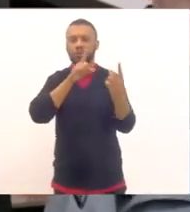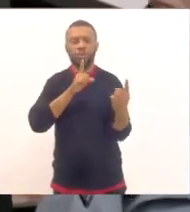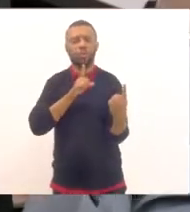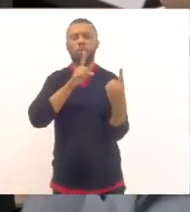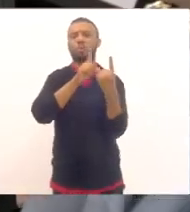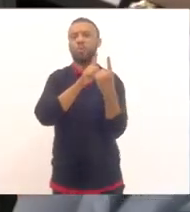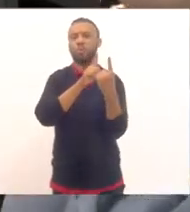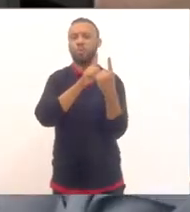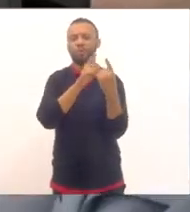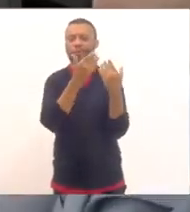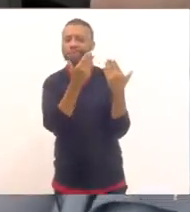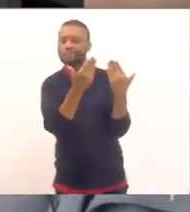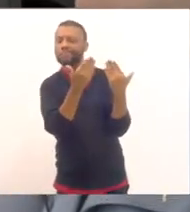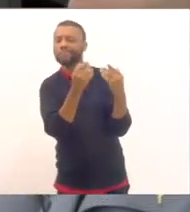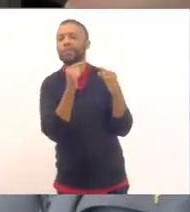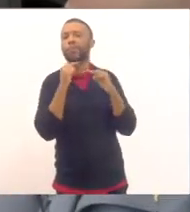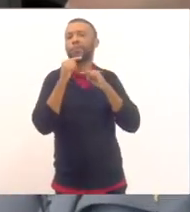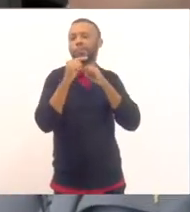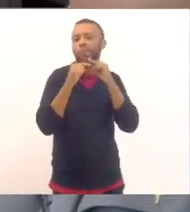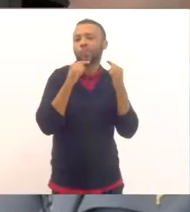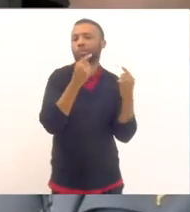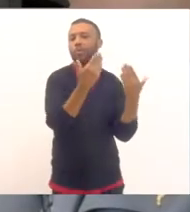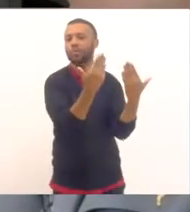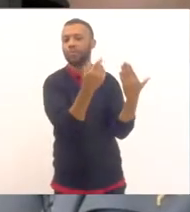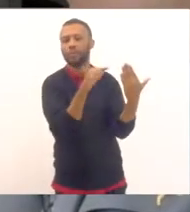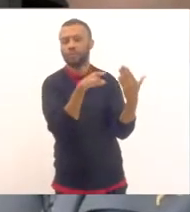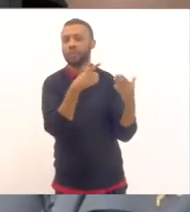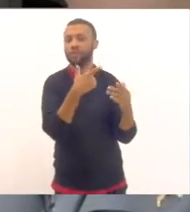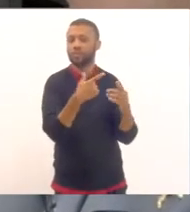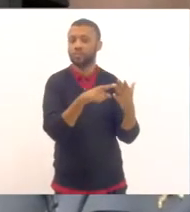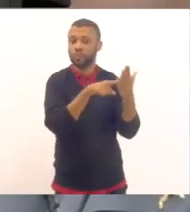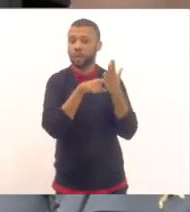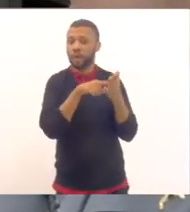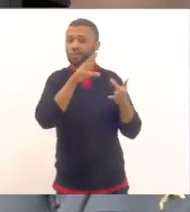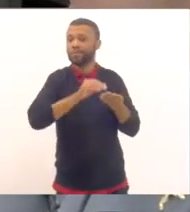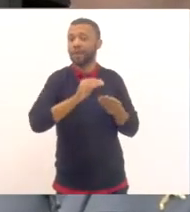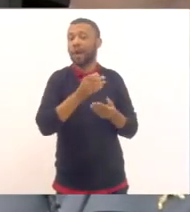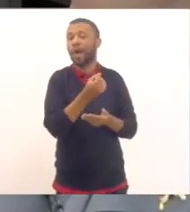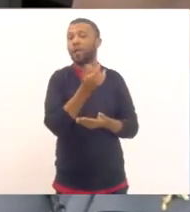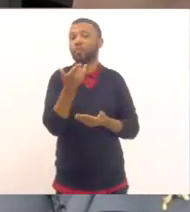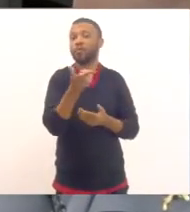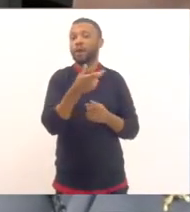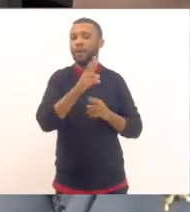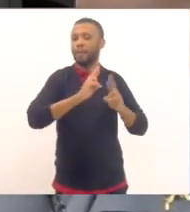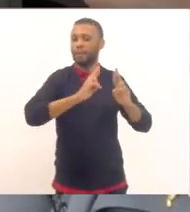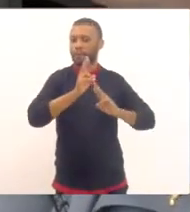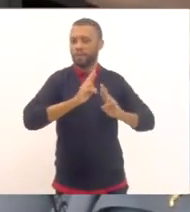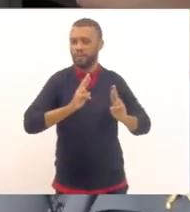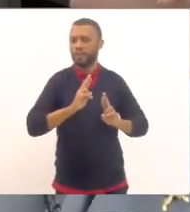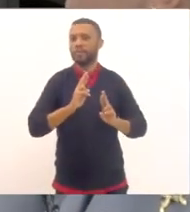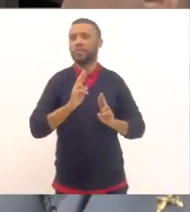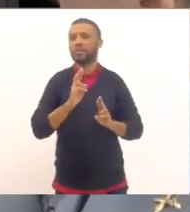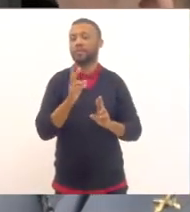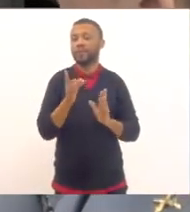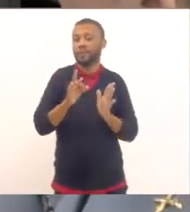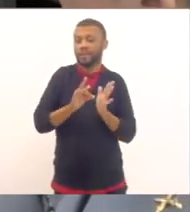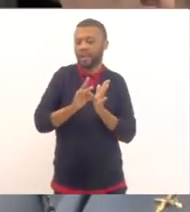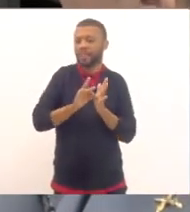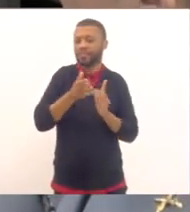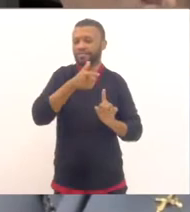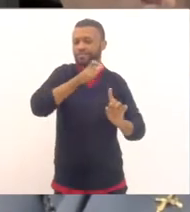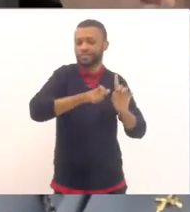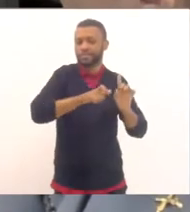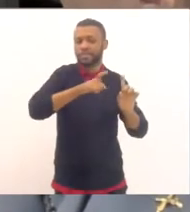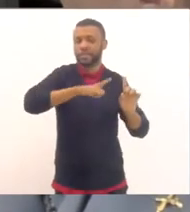muito abordagem fundada suspeita E isso tem nos dado alguns resultados e inclusive com o diversos é nacionais ele com mandado de prisão em